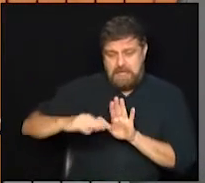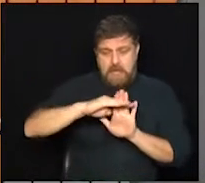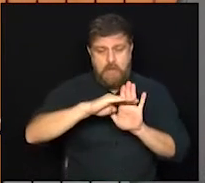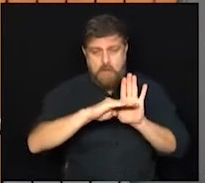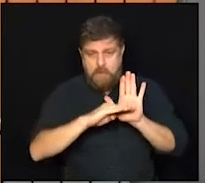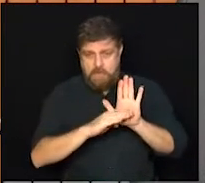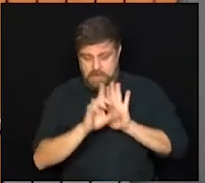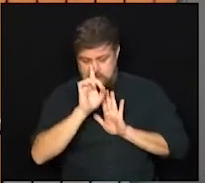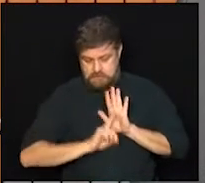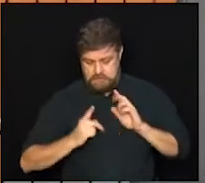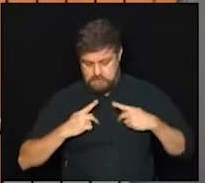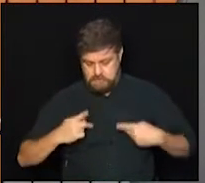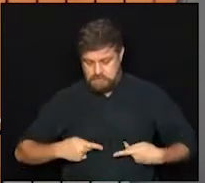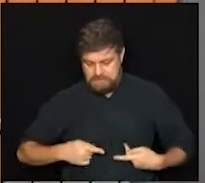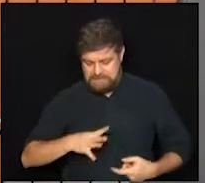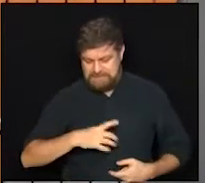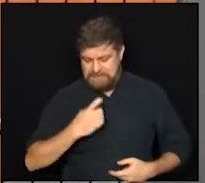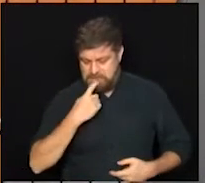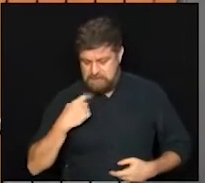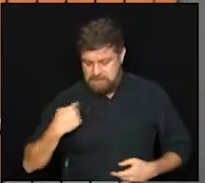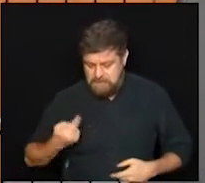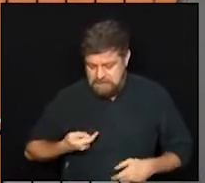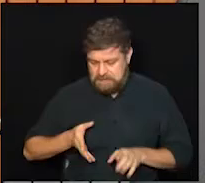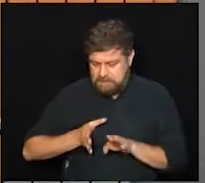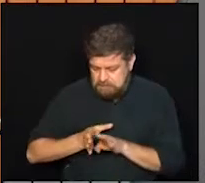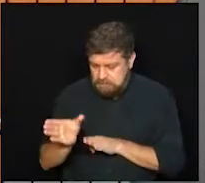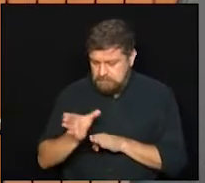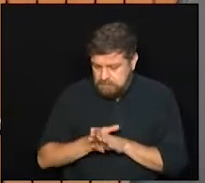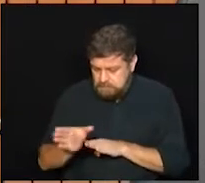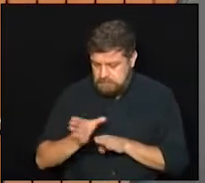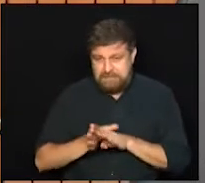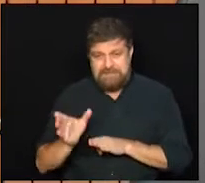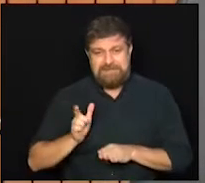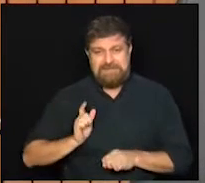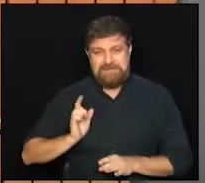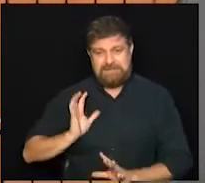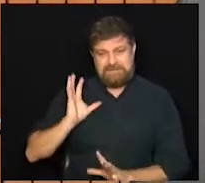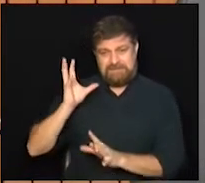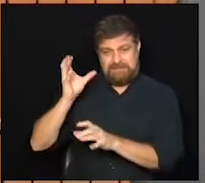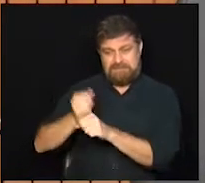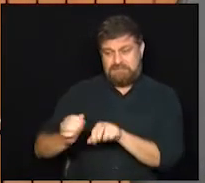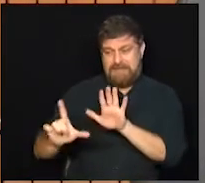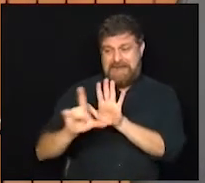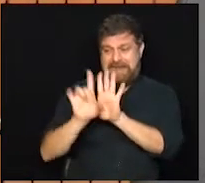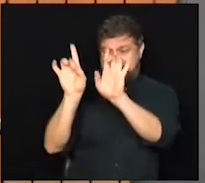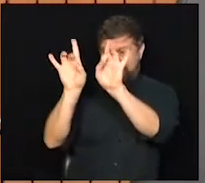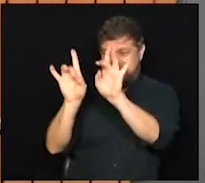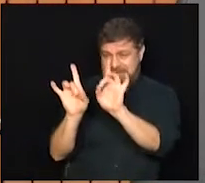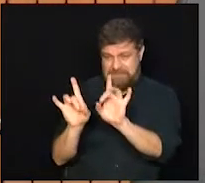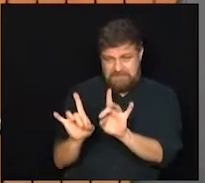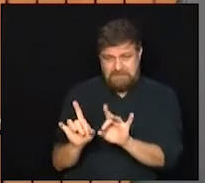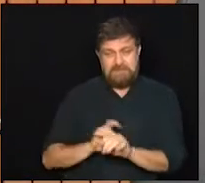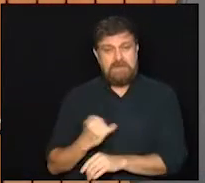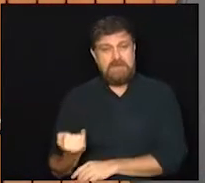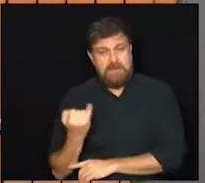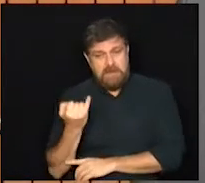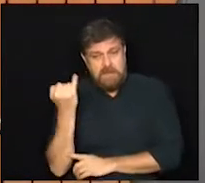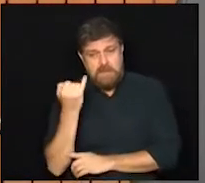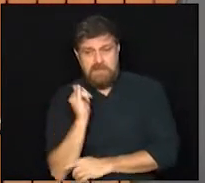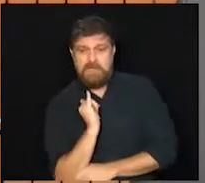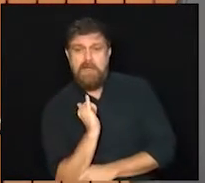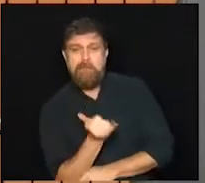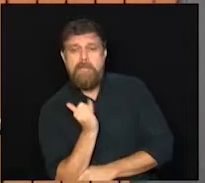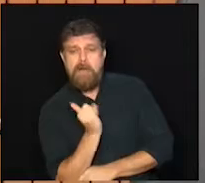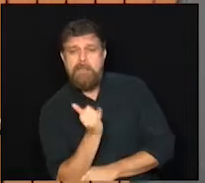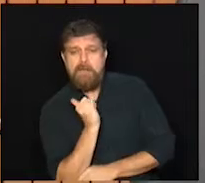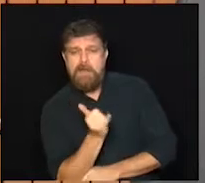Direitos Humanos para que isso norteie para um conjunto de leis específicas. E é importante também frisar que